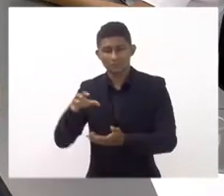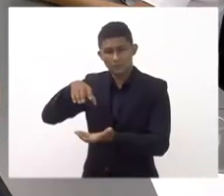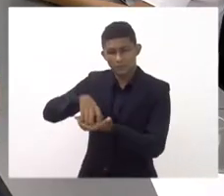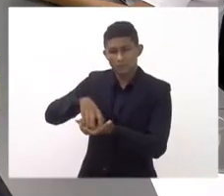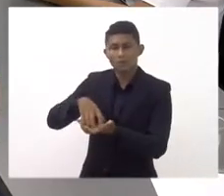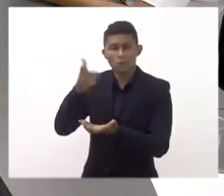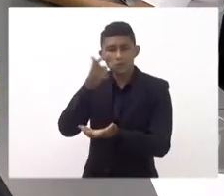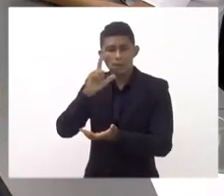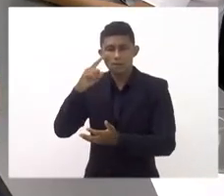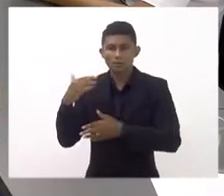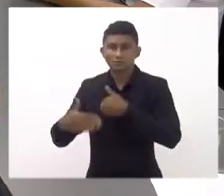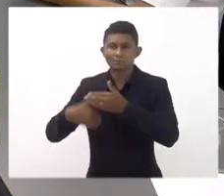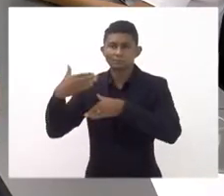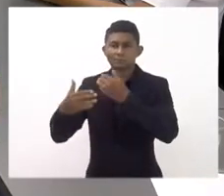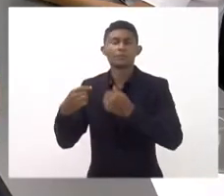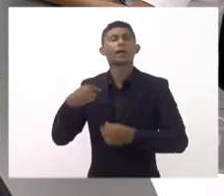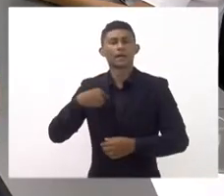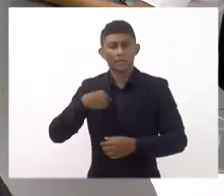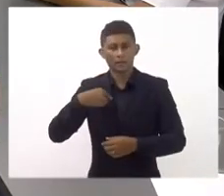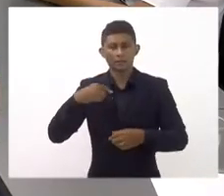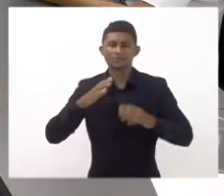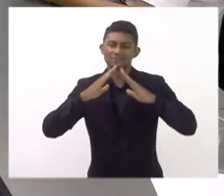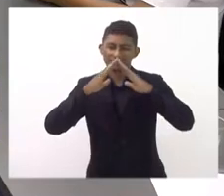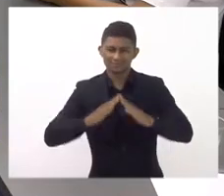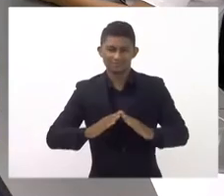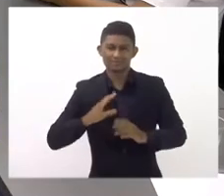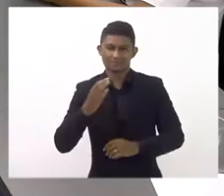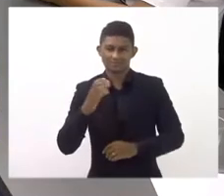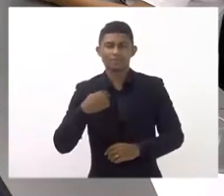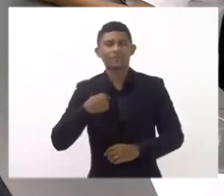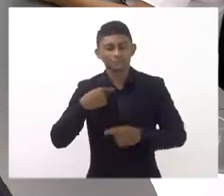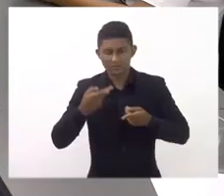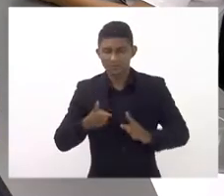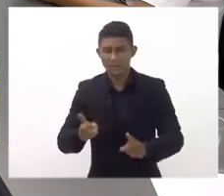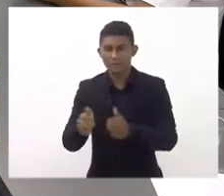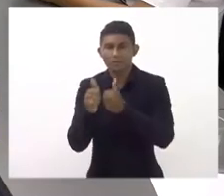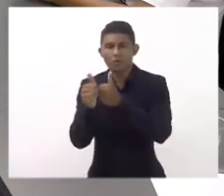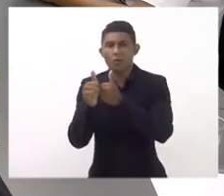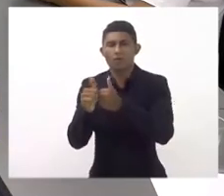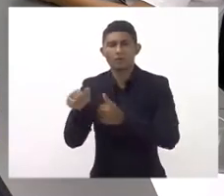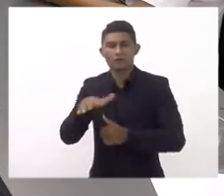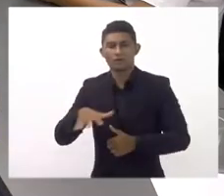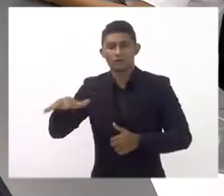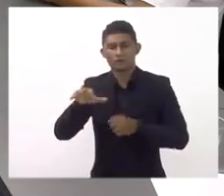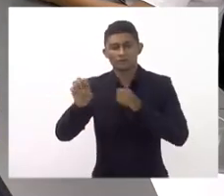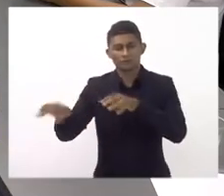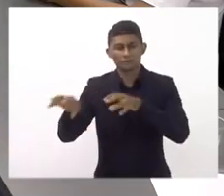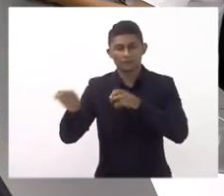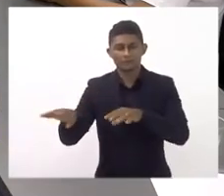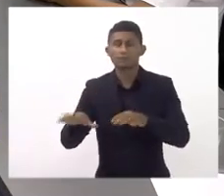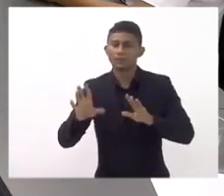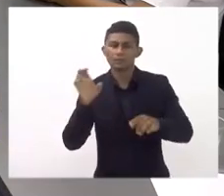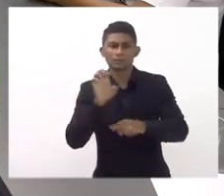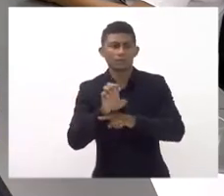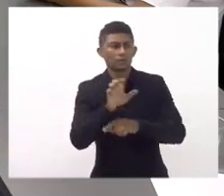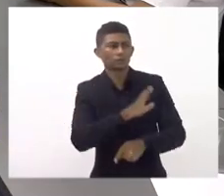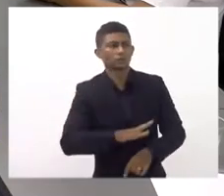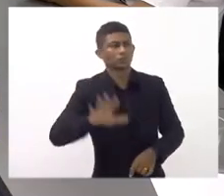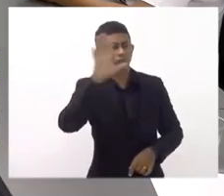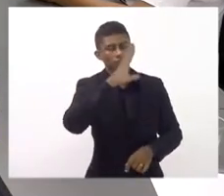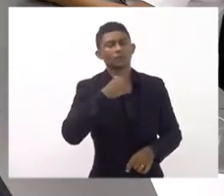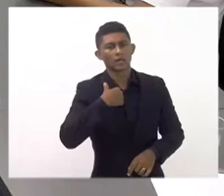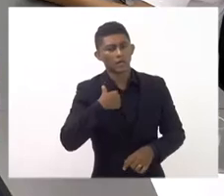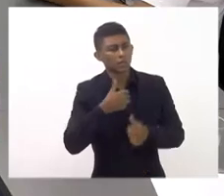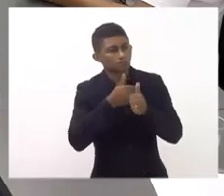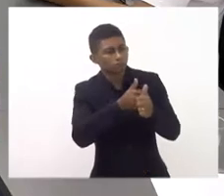né? Uma unidade importante. Eu sou de Niterói, como eu coloquei, acompanho naturalmente a educação e o estado inteiro, mas fico feliz de